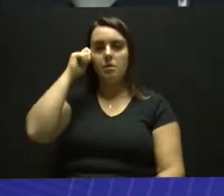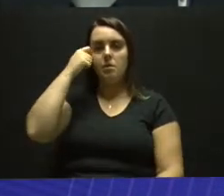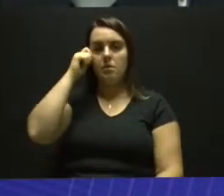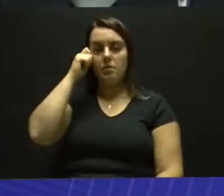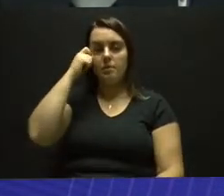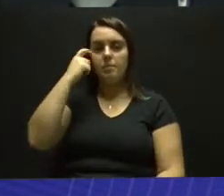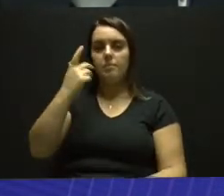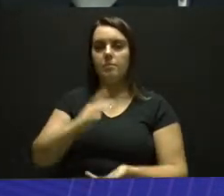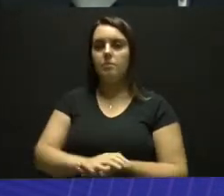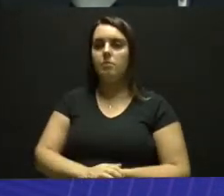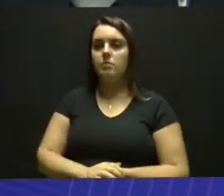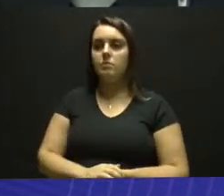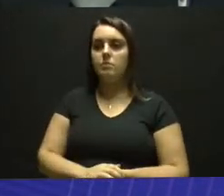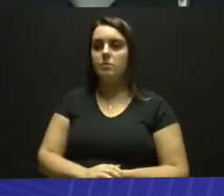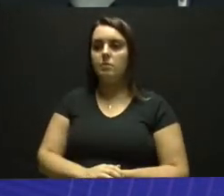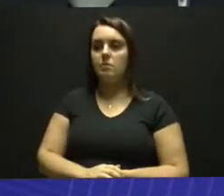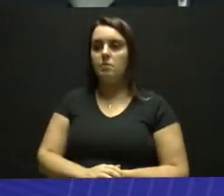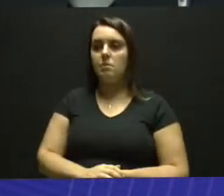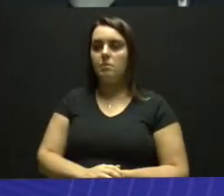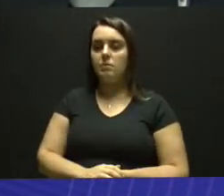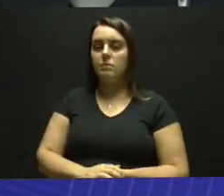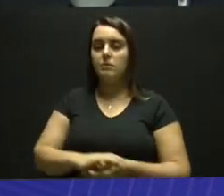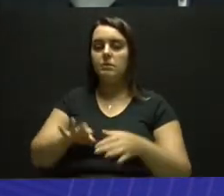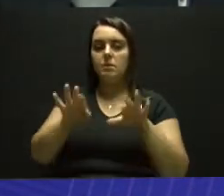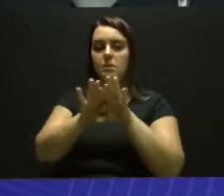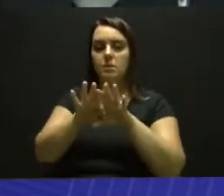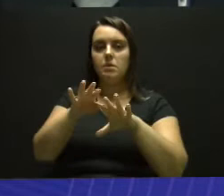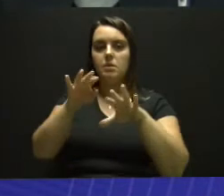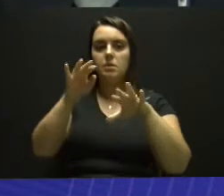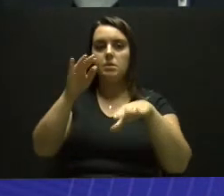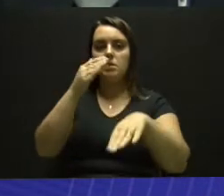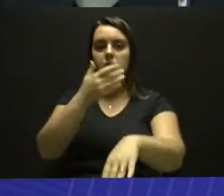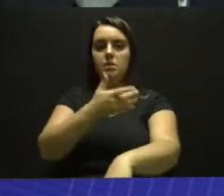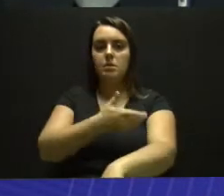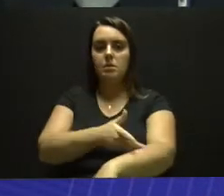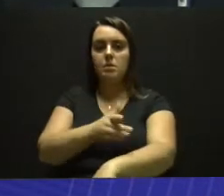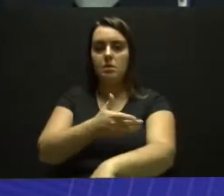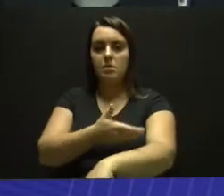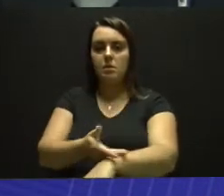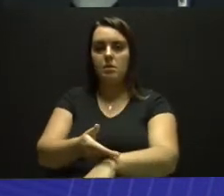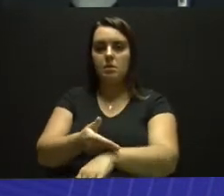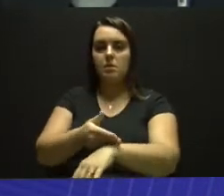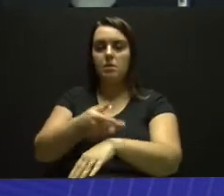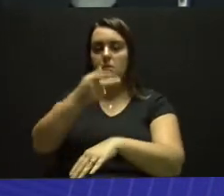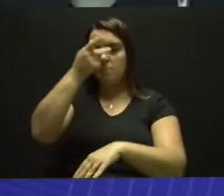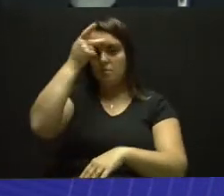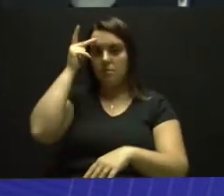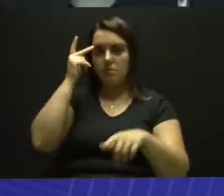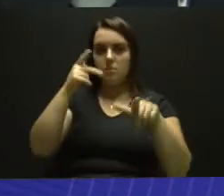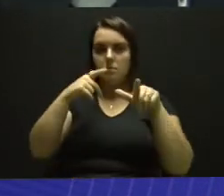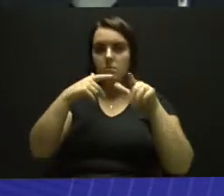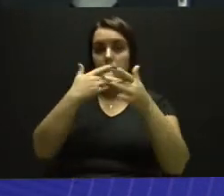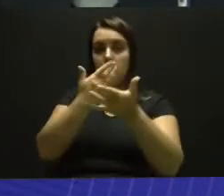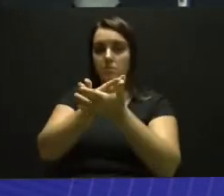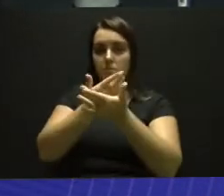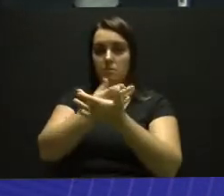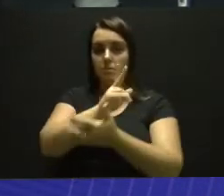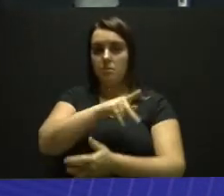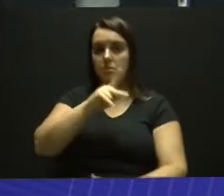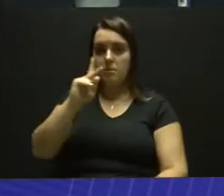valongo ele também atua como professor de técnica de redação filosofia e sociologia